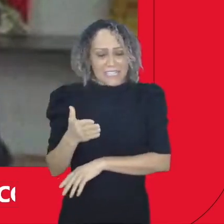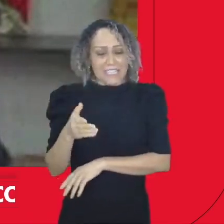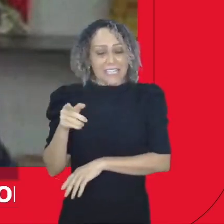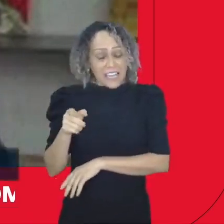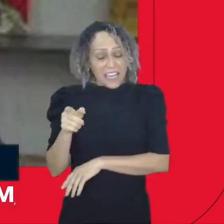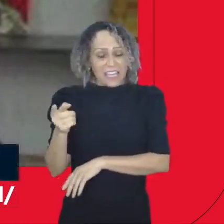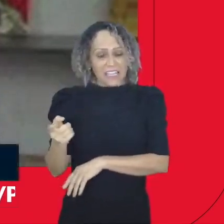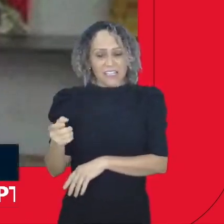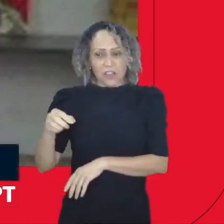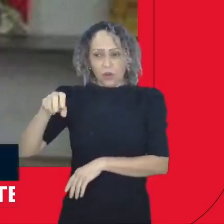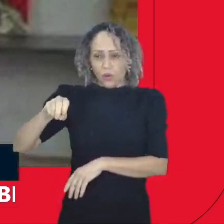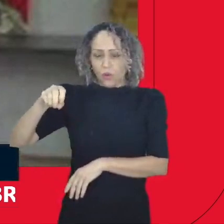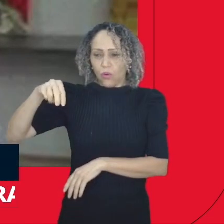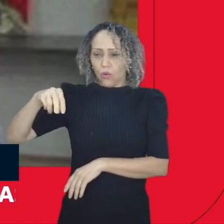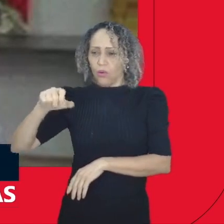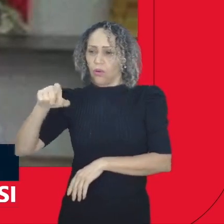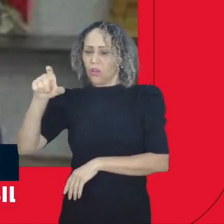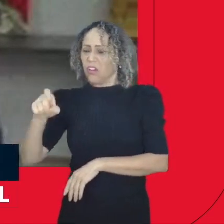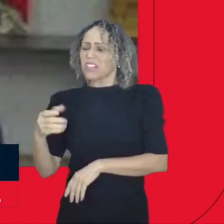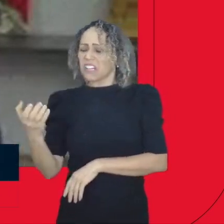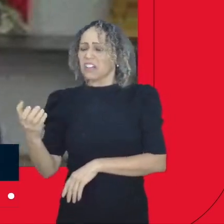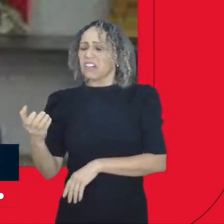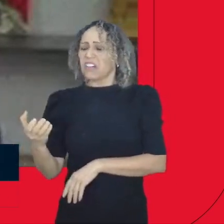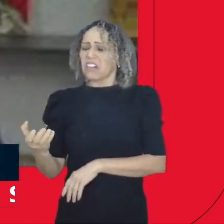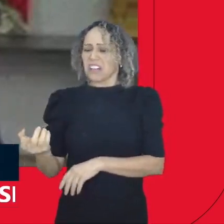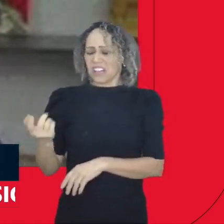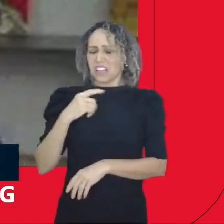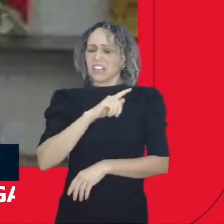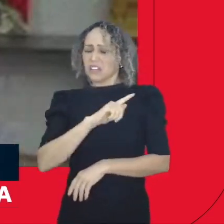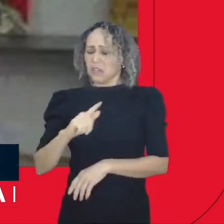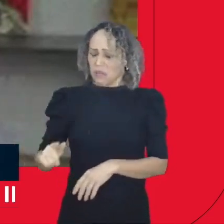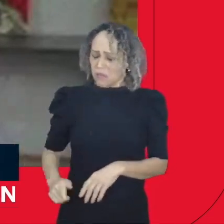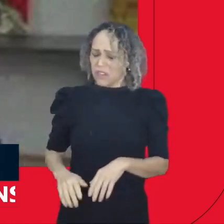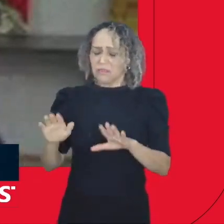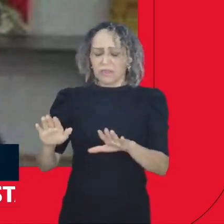200 milhões de gaúchos e gaúchas fazem parte dessa triste